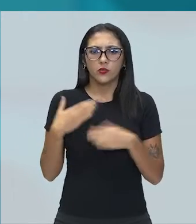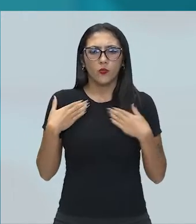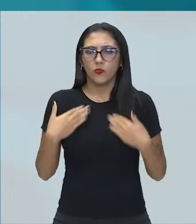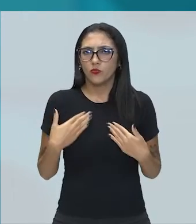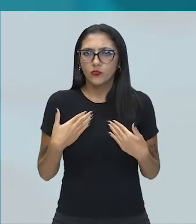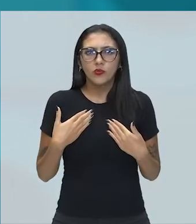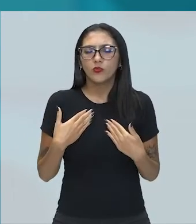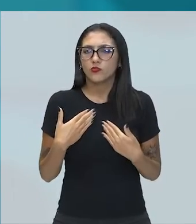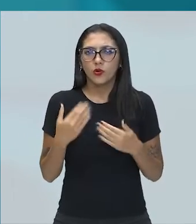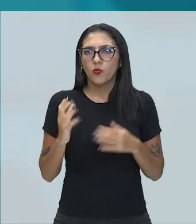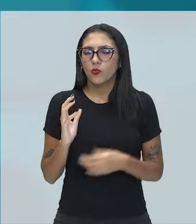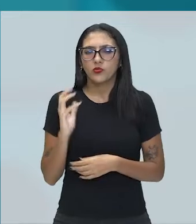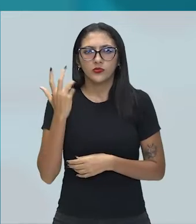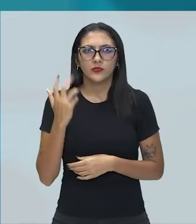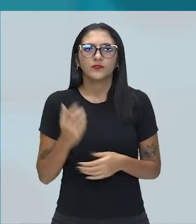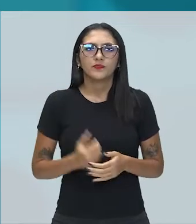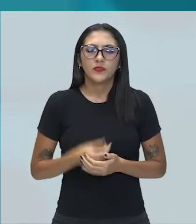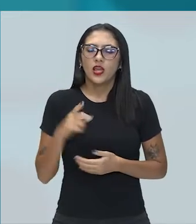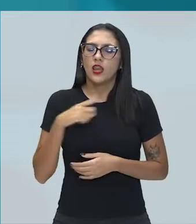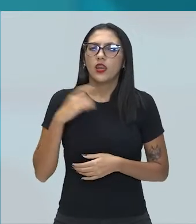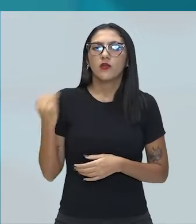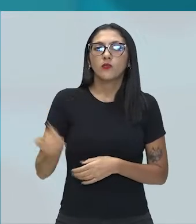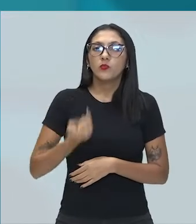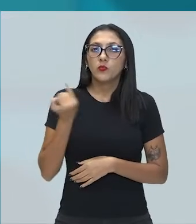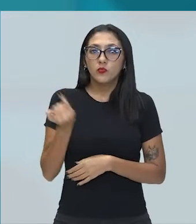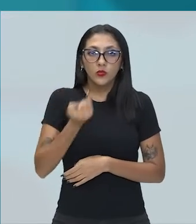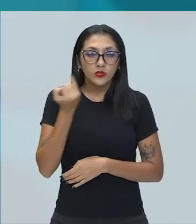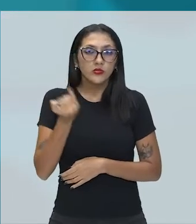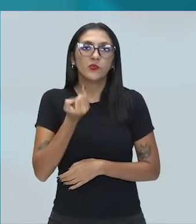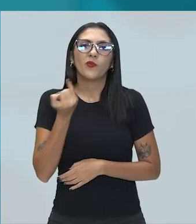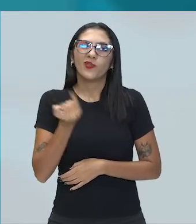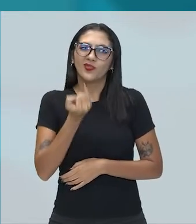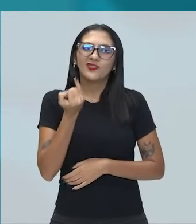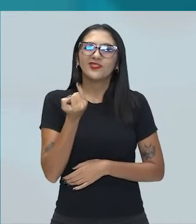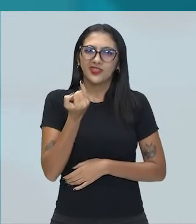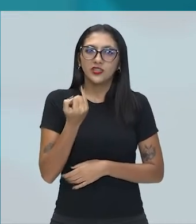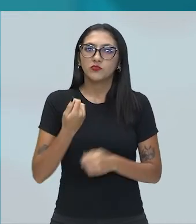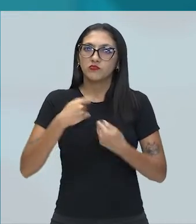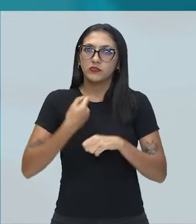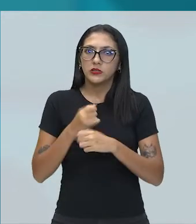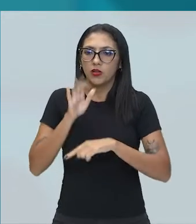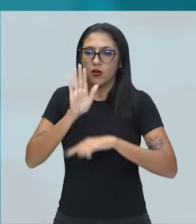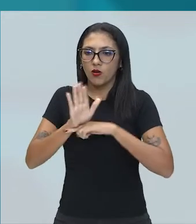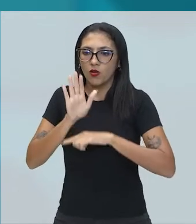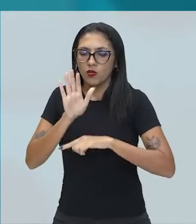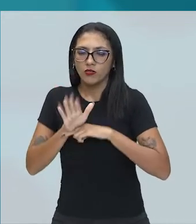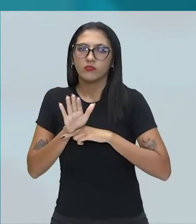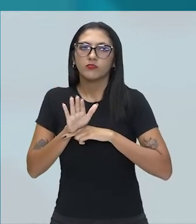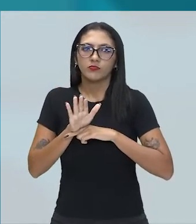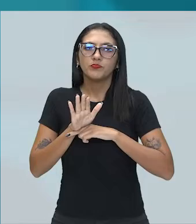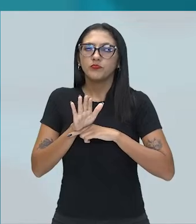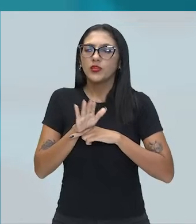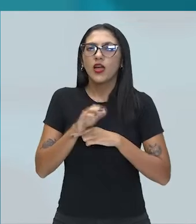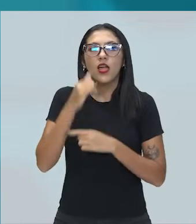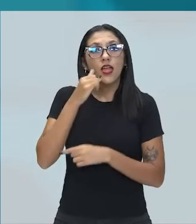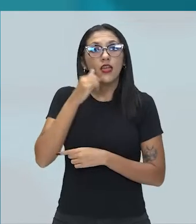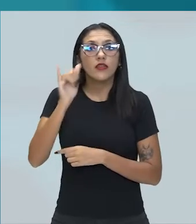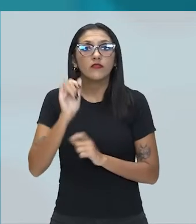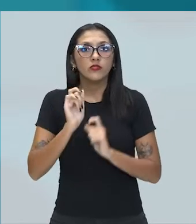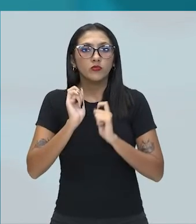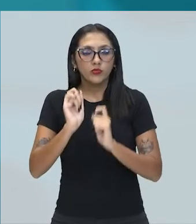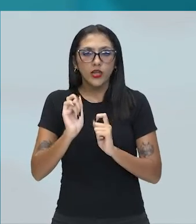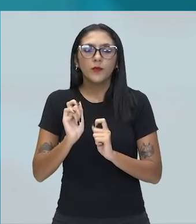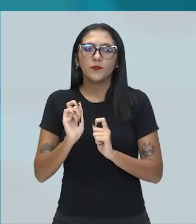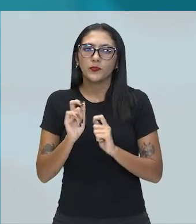são essenciais, elas são muito importantes de serem feitas, porque pode evitar que essa pessoa tenha